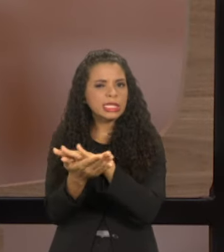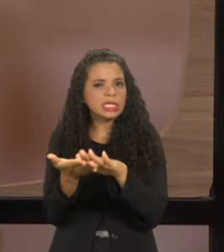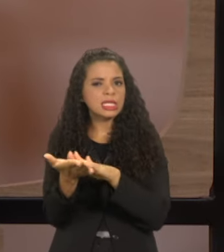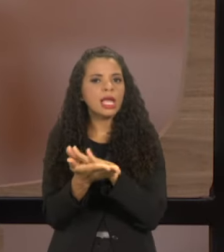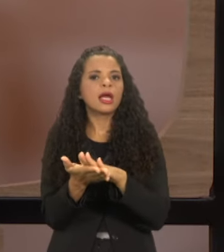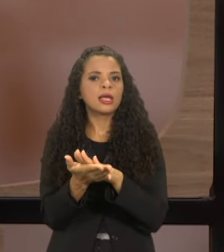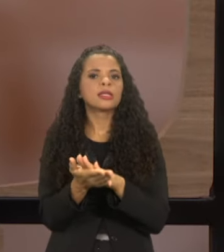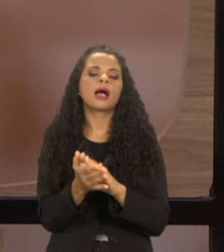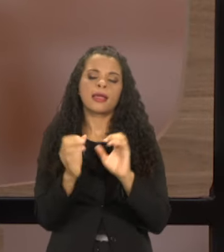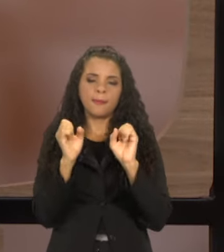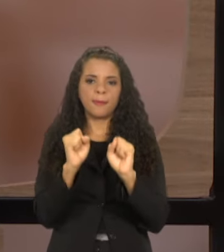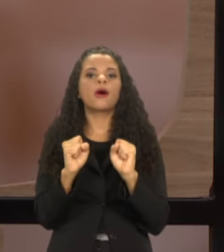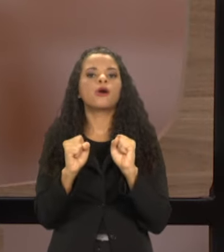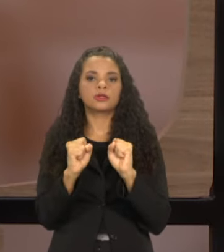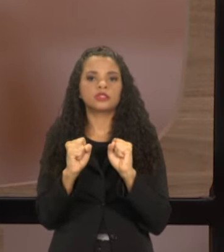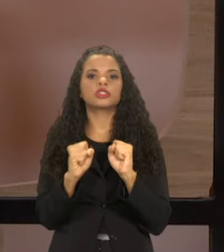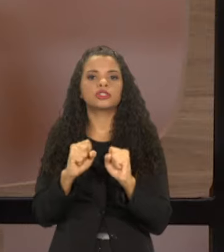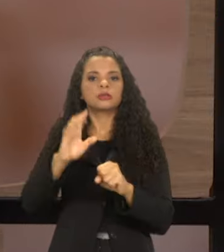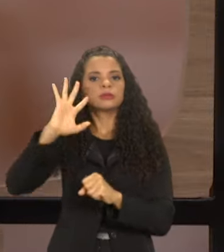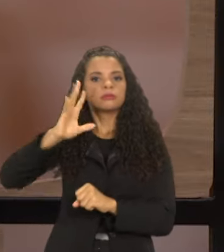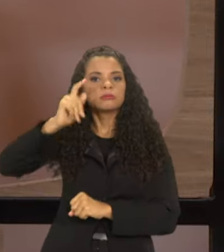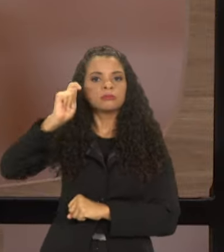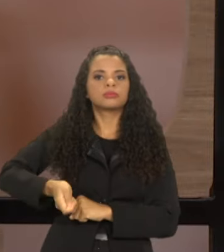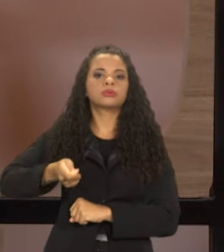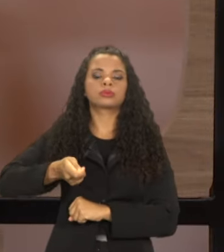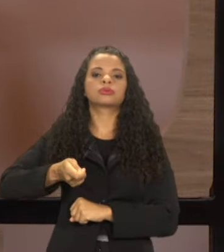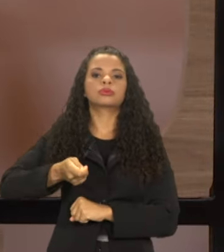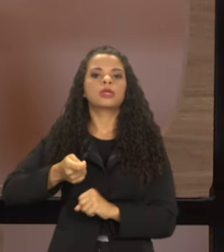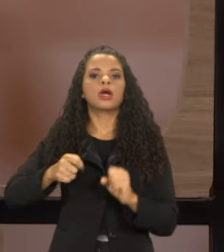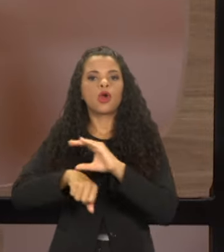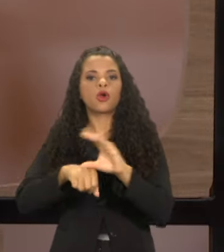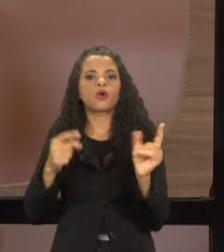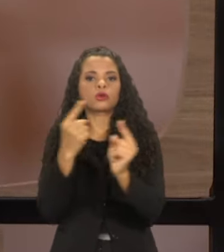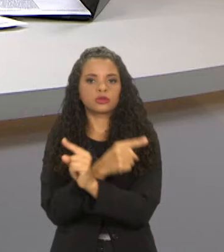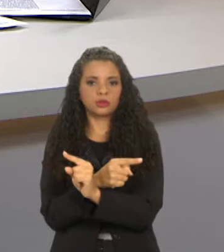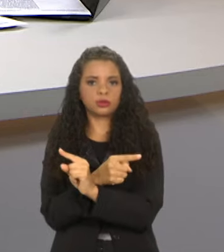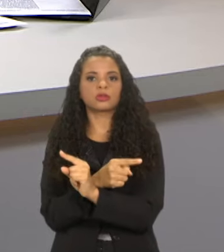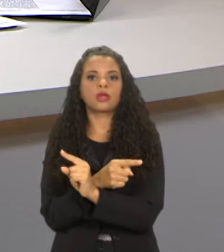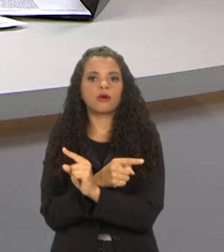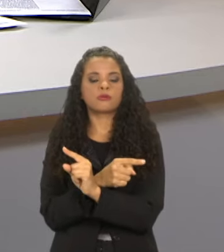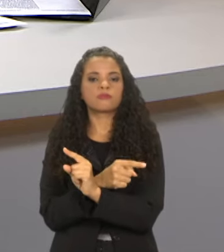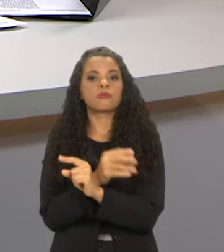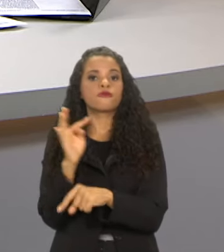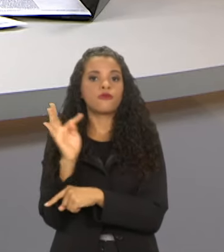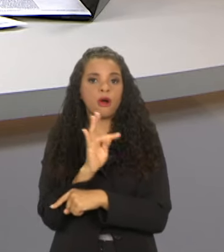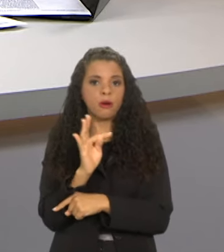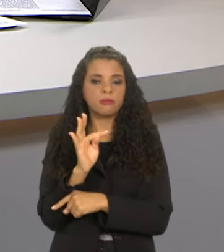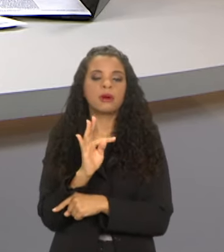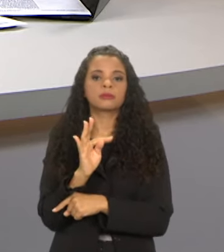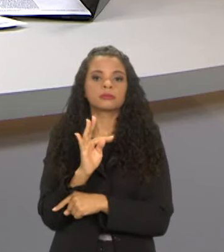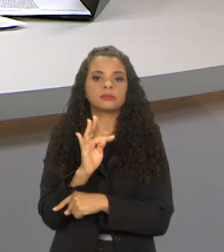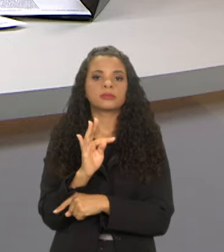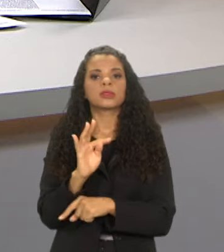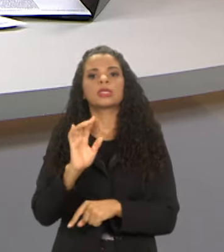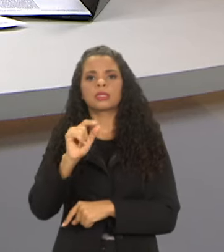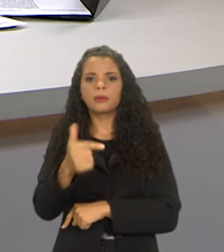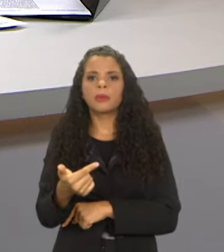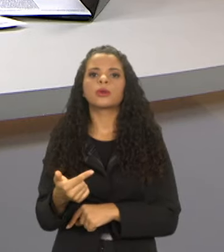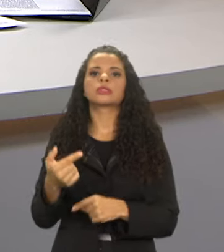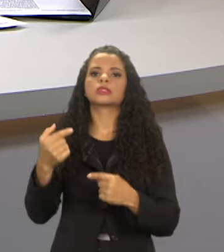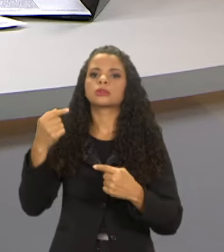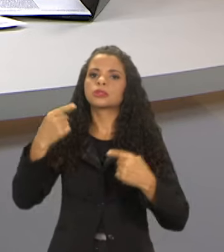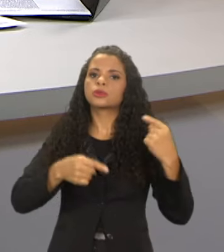declarado inconstitucional por vício formal, o que não significa que depois esse assunto pode ser retomado